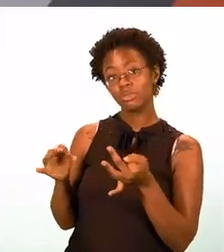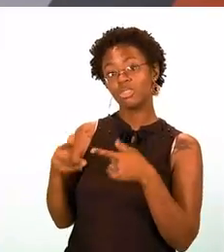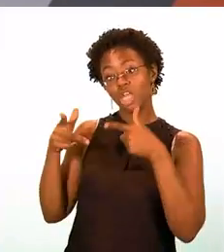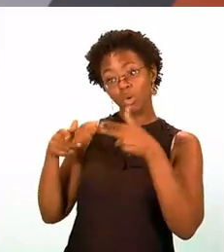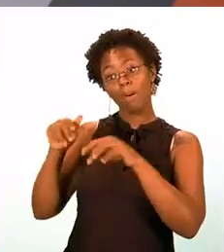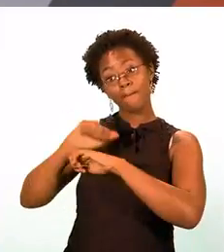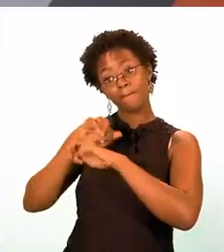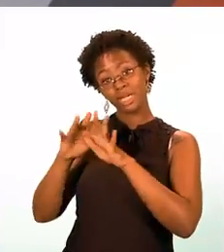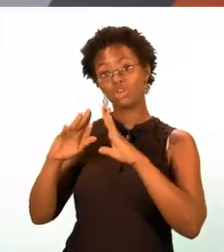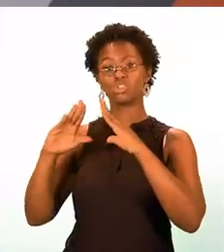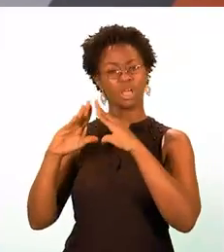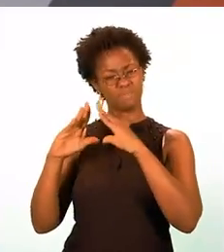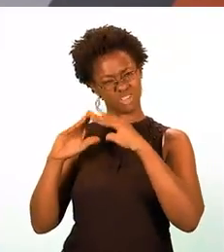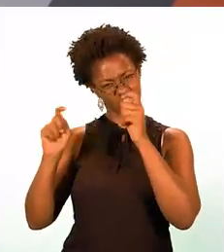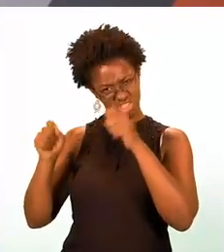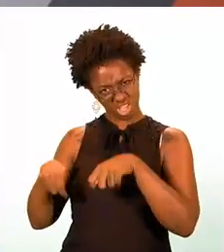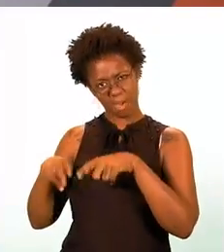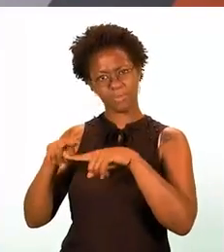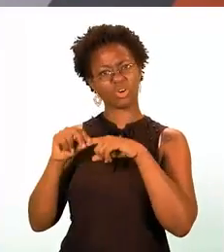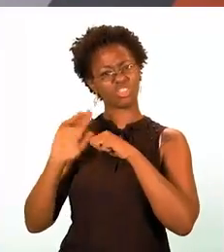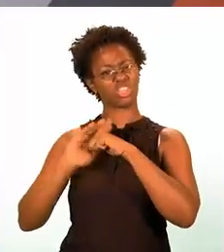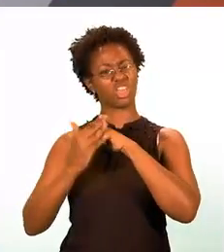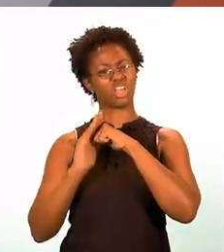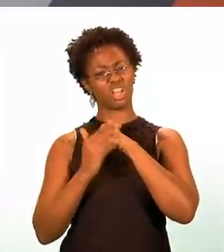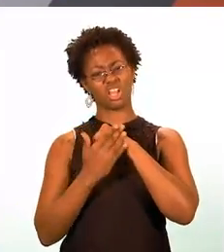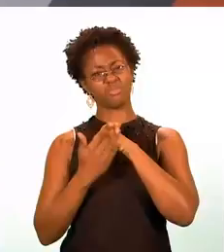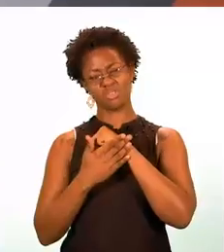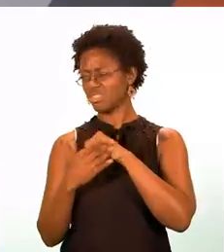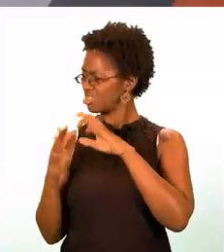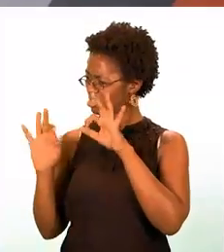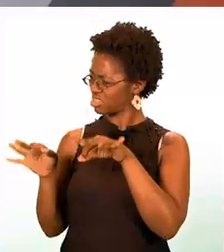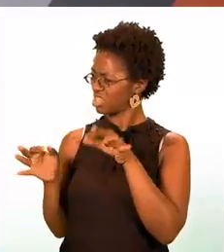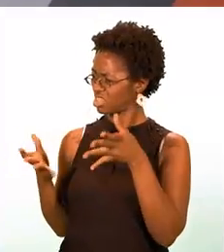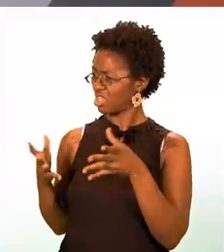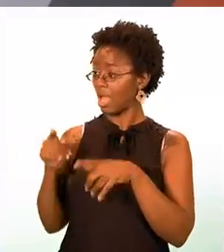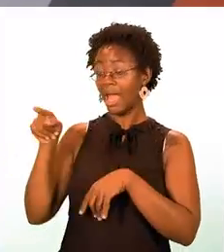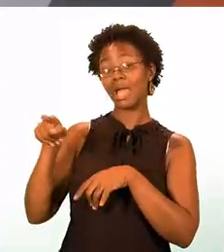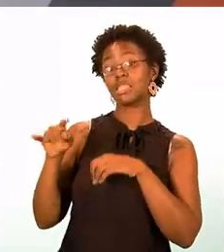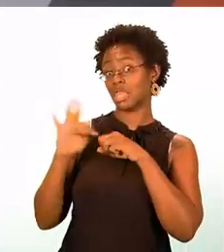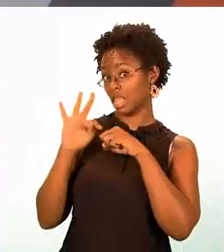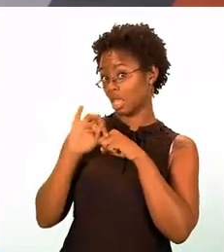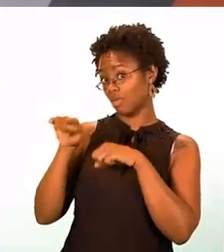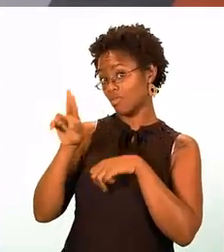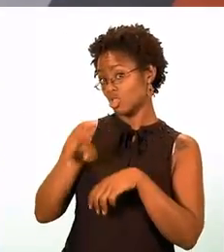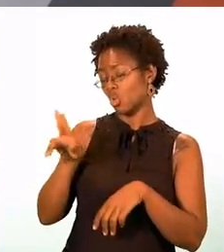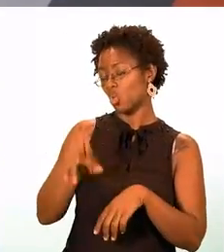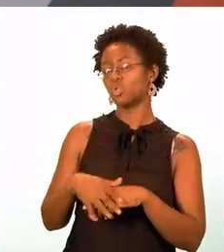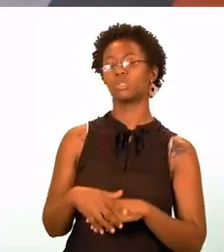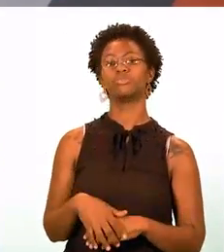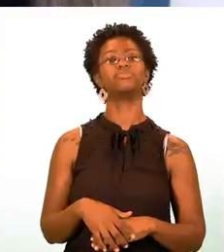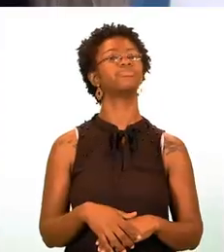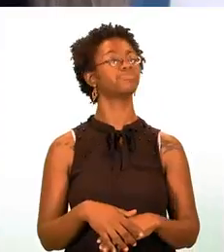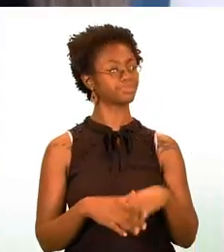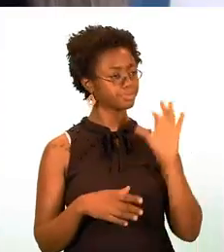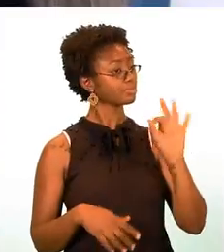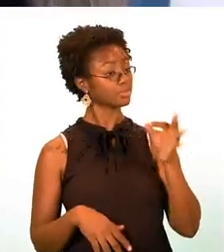o mesmo brilho que um diamante através de uma lapidação com muita técnica, com essa técnica que você